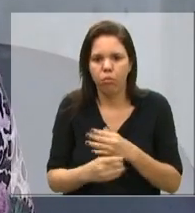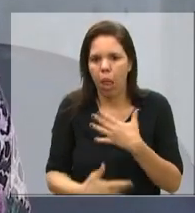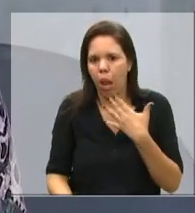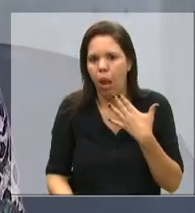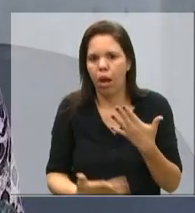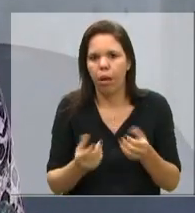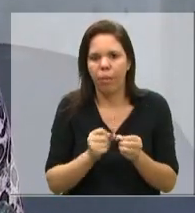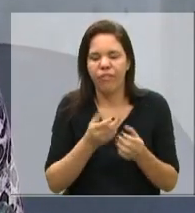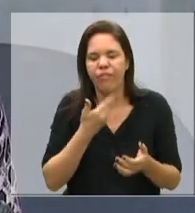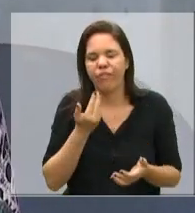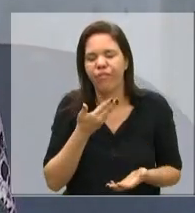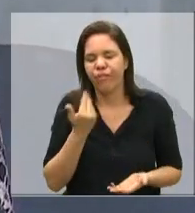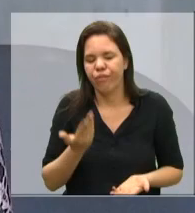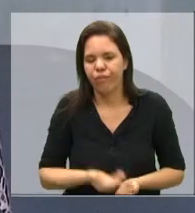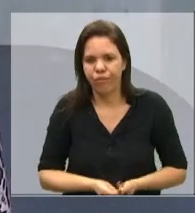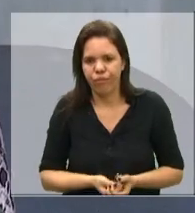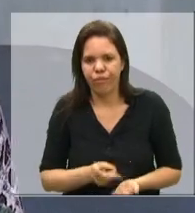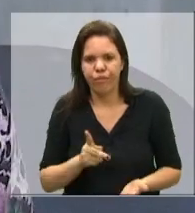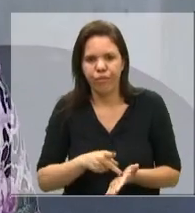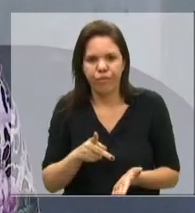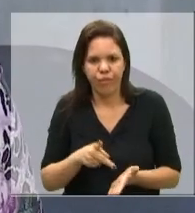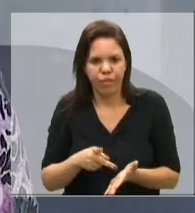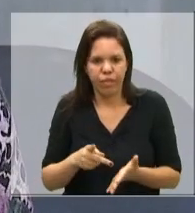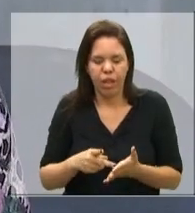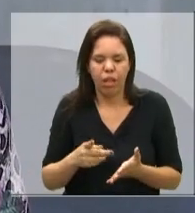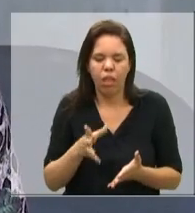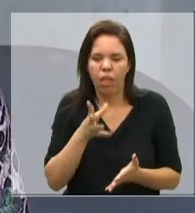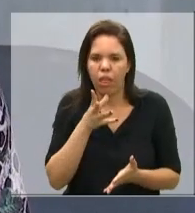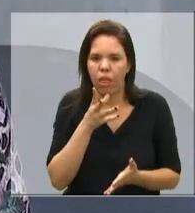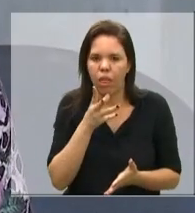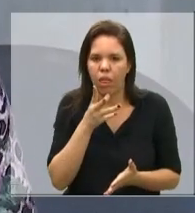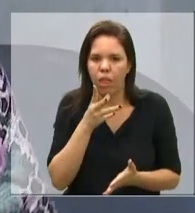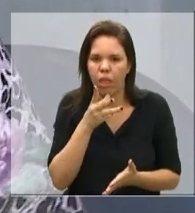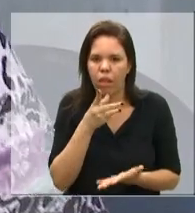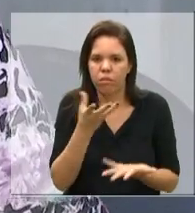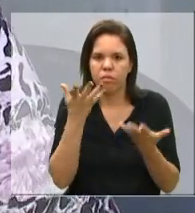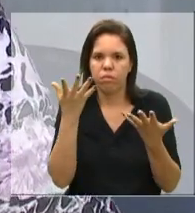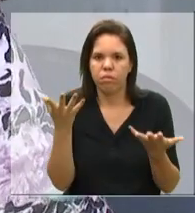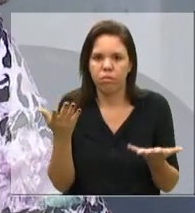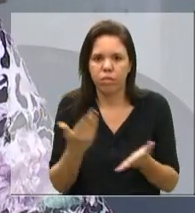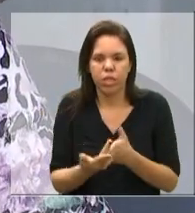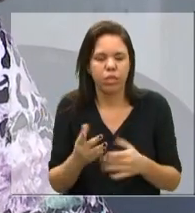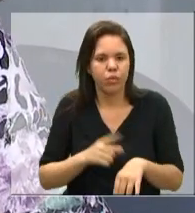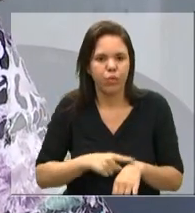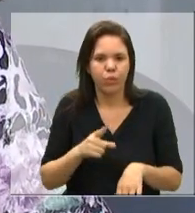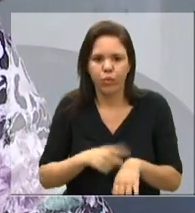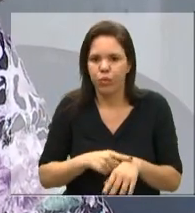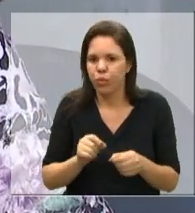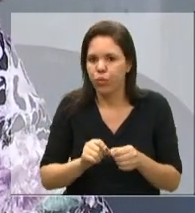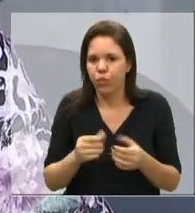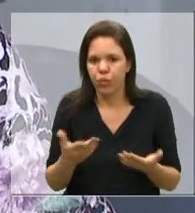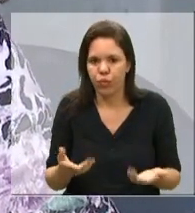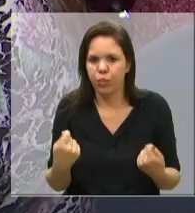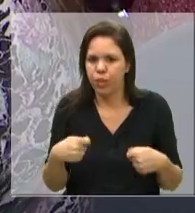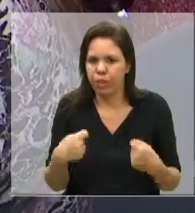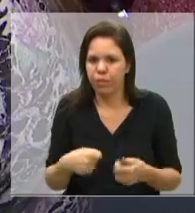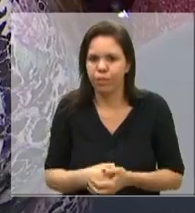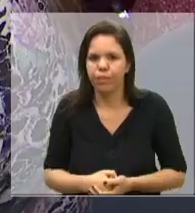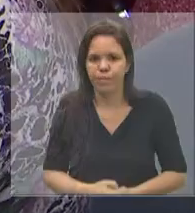que era para facilitar, na verdade você se enrola e quando você viu, você perdeu tempo e não fez o que era